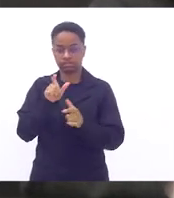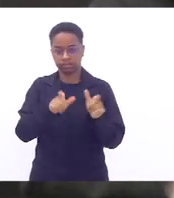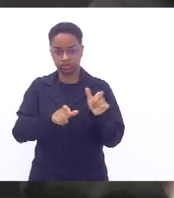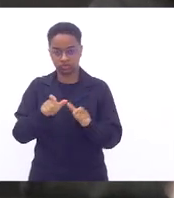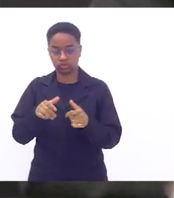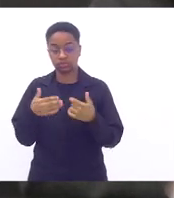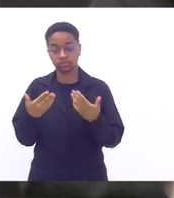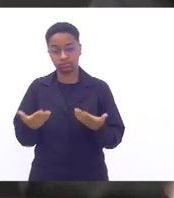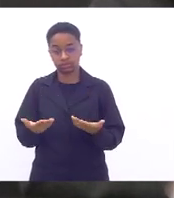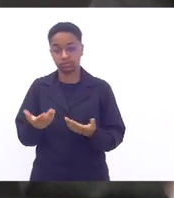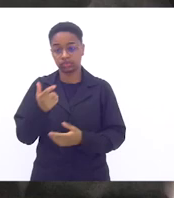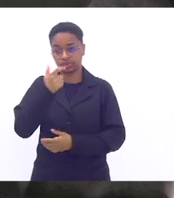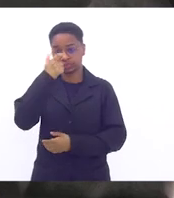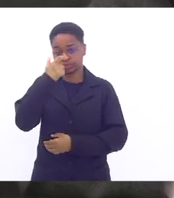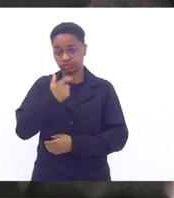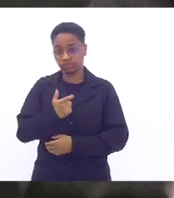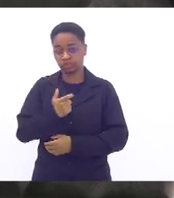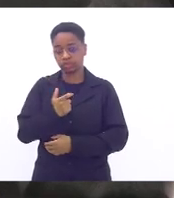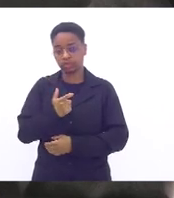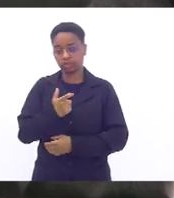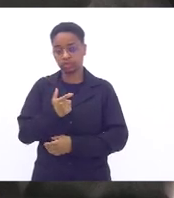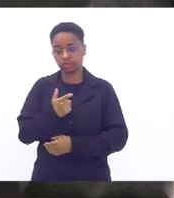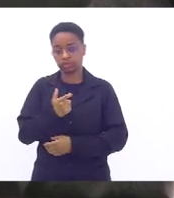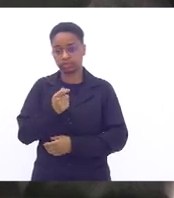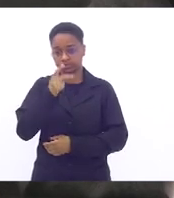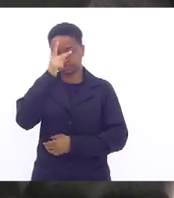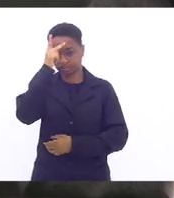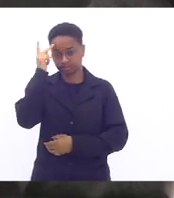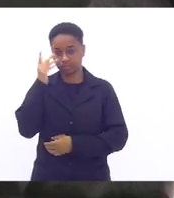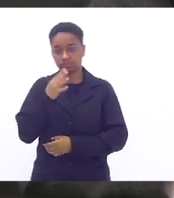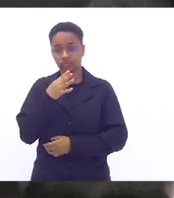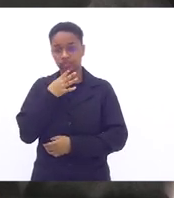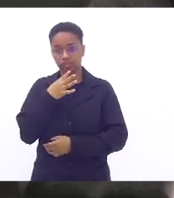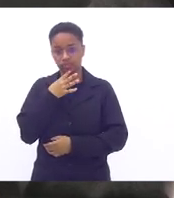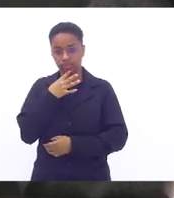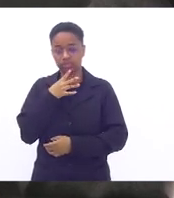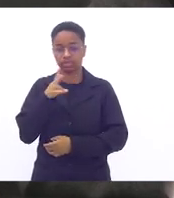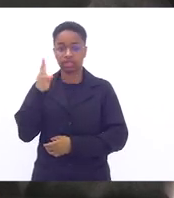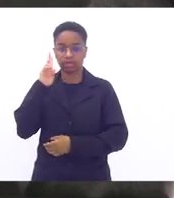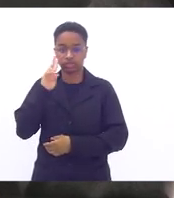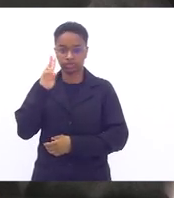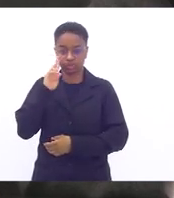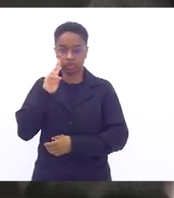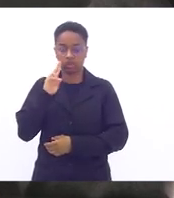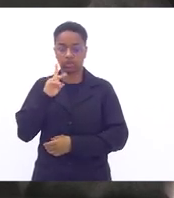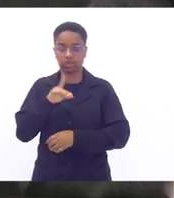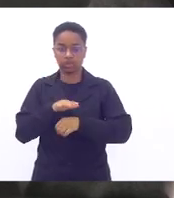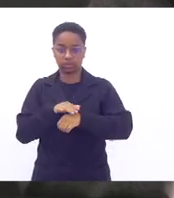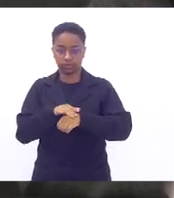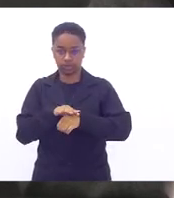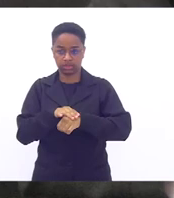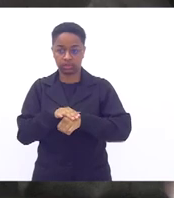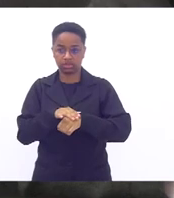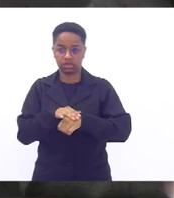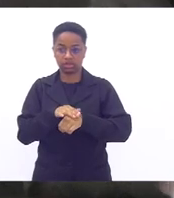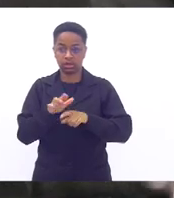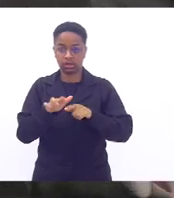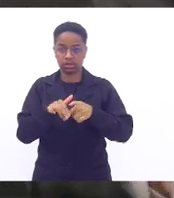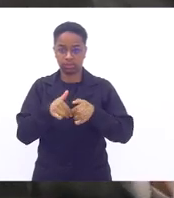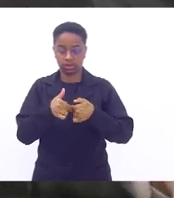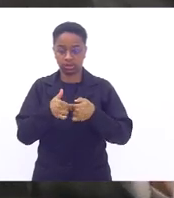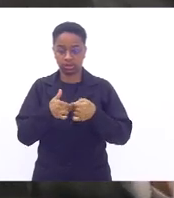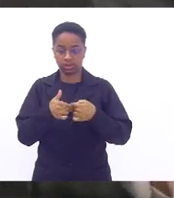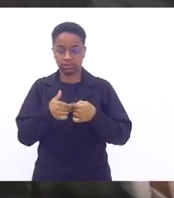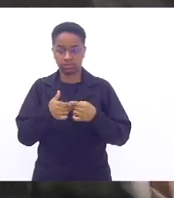eu sou alguém que conheceu a história dessa doença Rara através desse menino